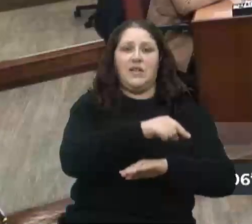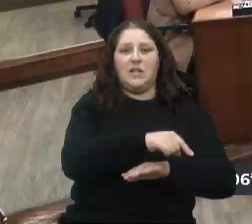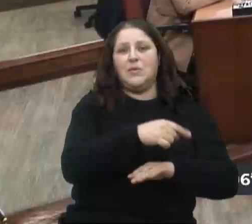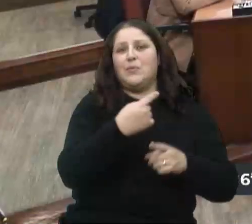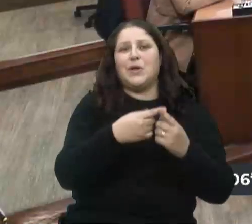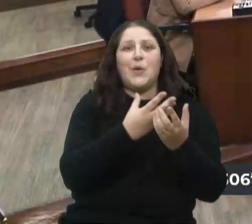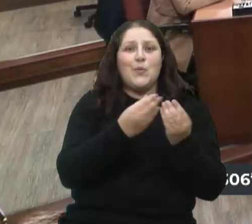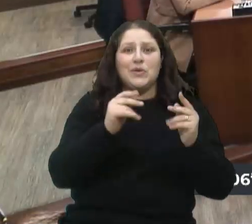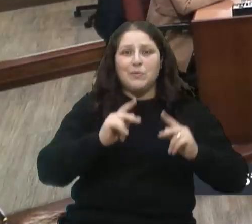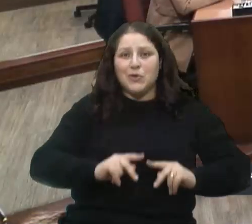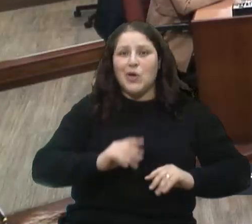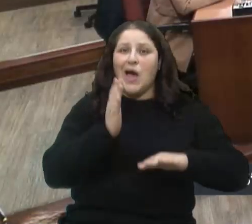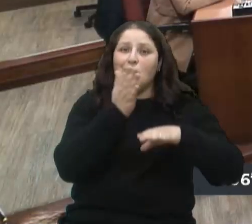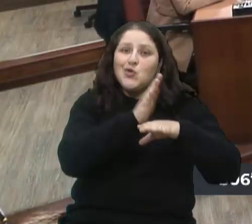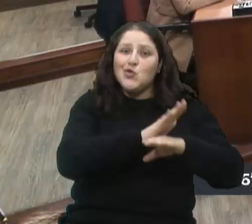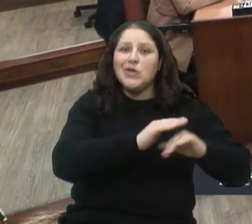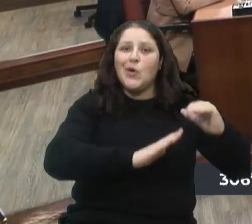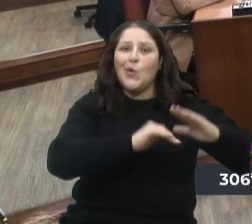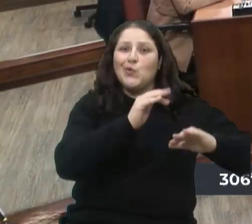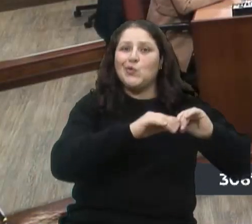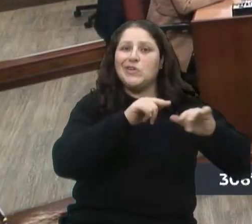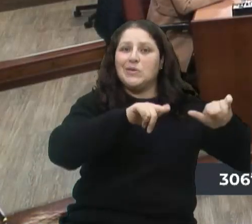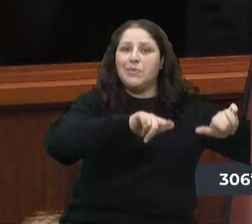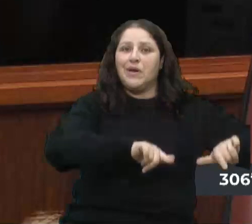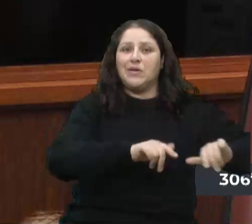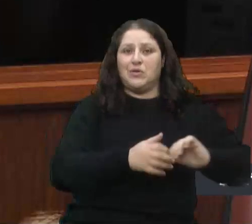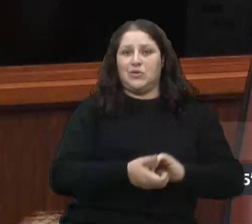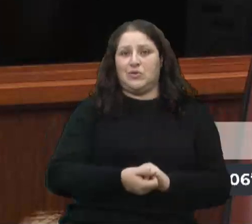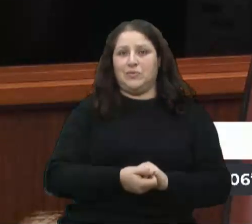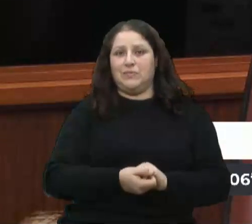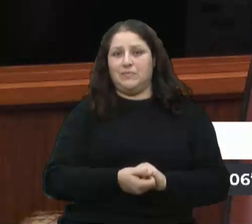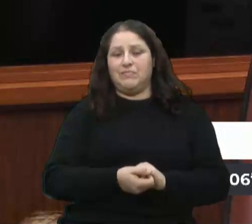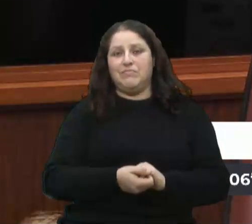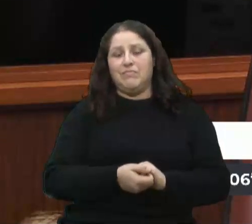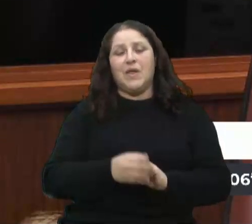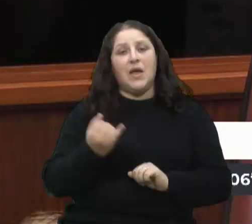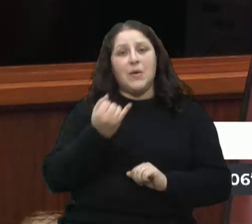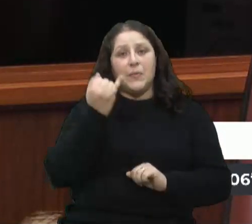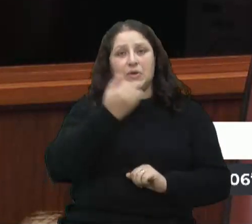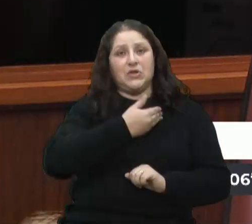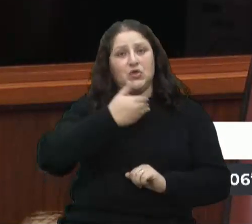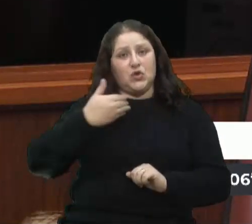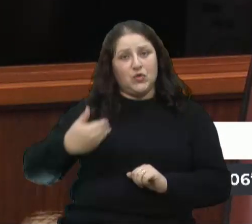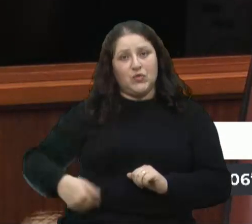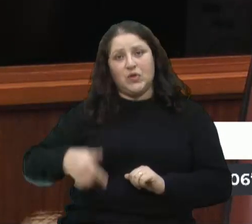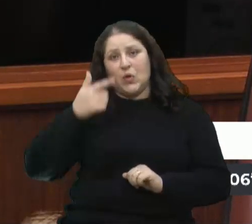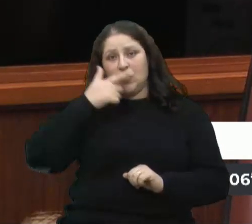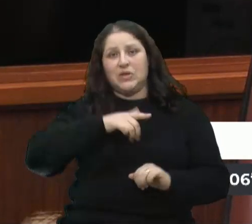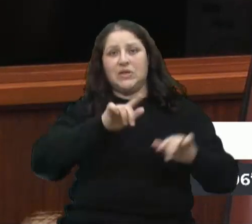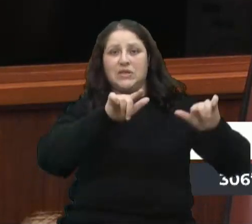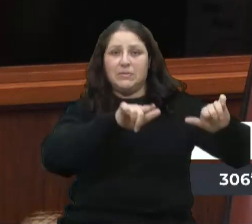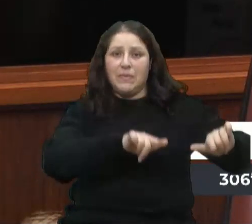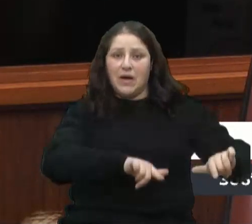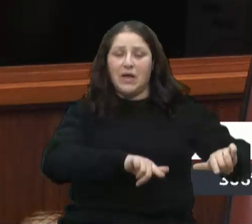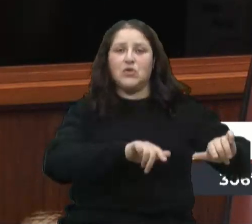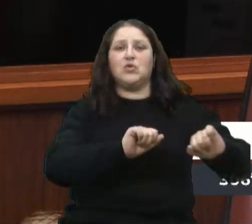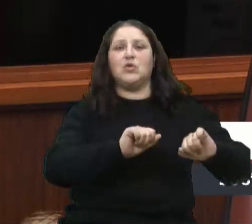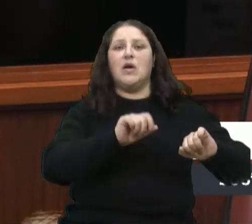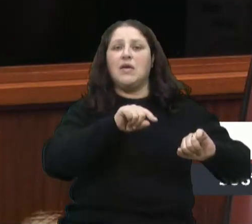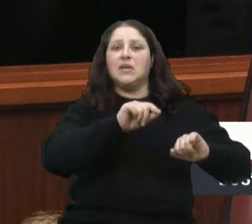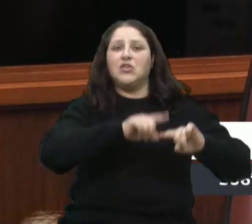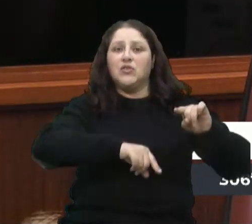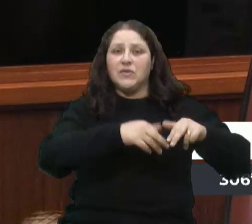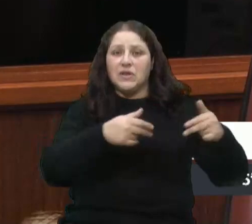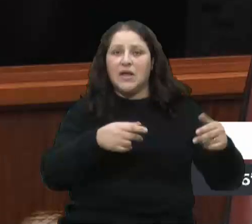uma coisa que eu ia colocar e acabei me esquecendo ali. Eu acho que é importante que o poder público consiga espaço para essas